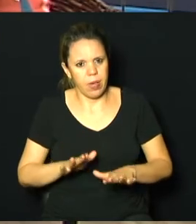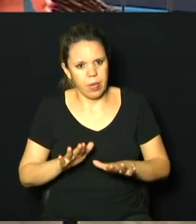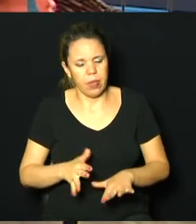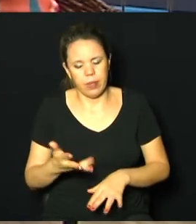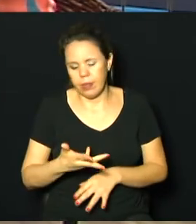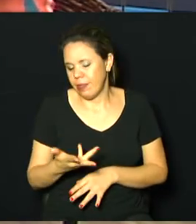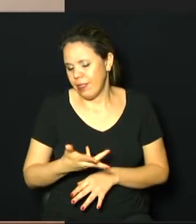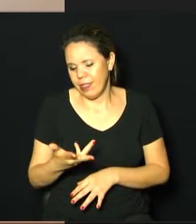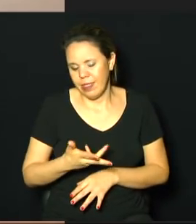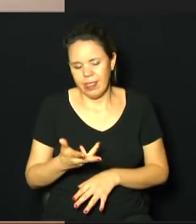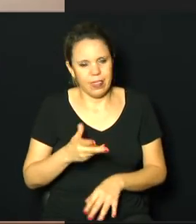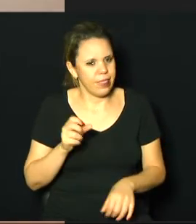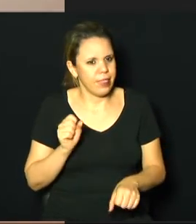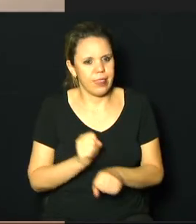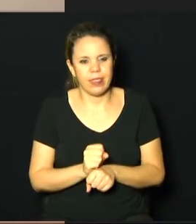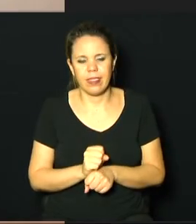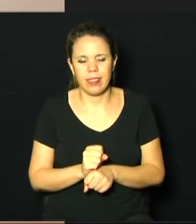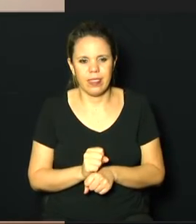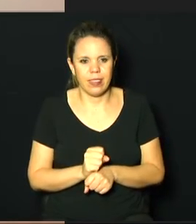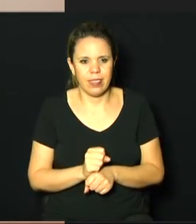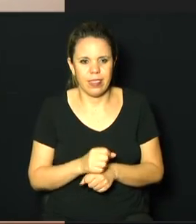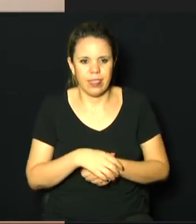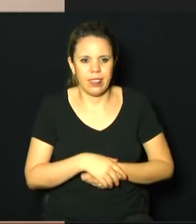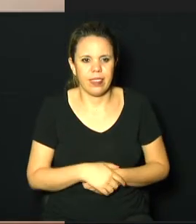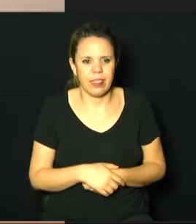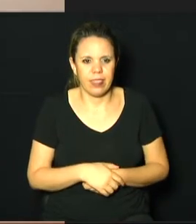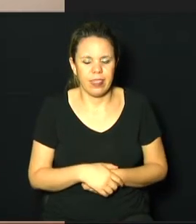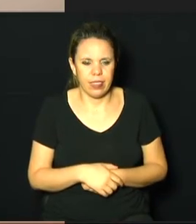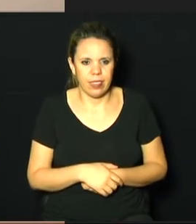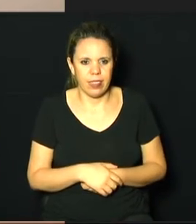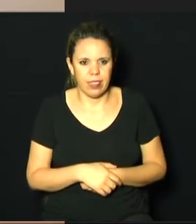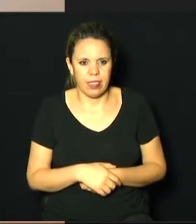né? tirar o pé do acelerador